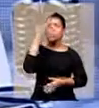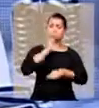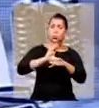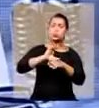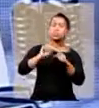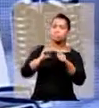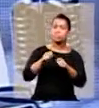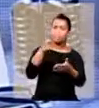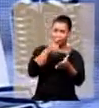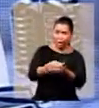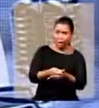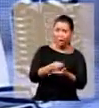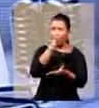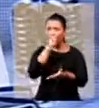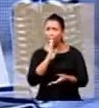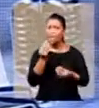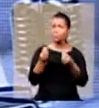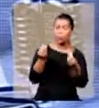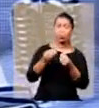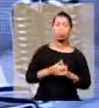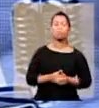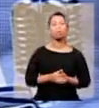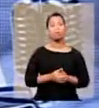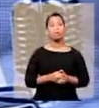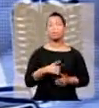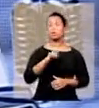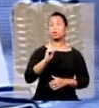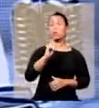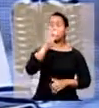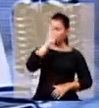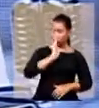gratuito. Isso, a partir de janeiro. Nós